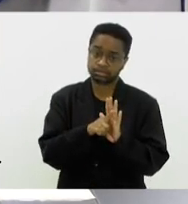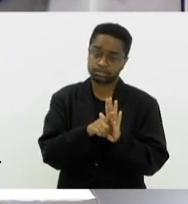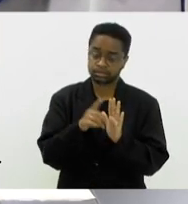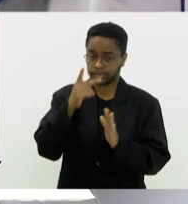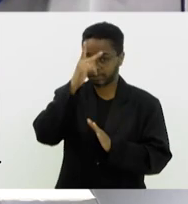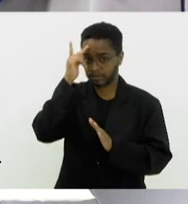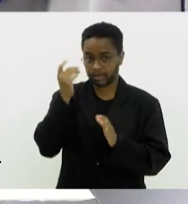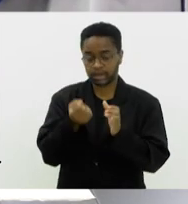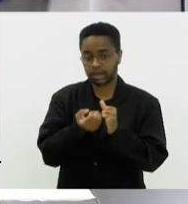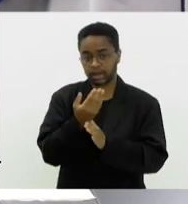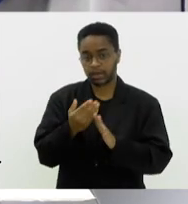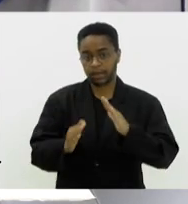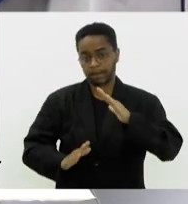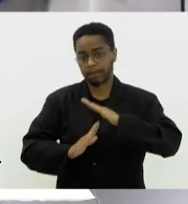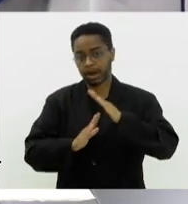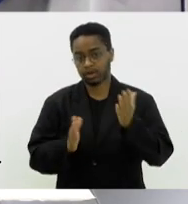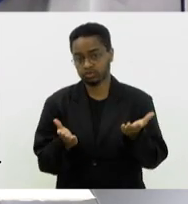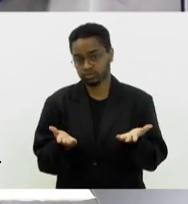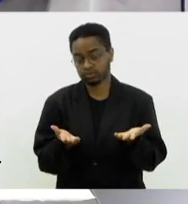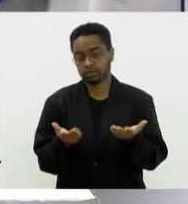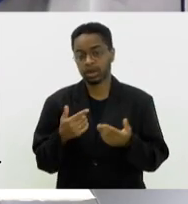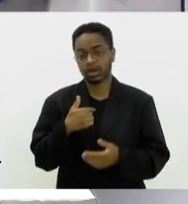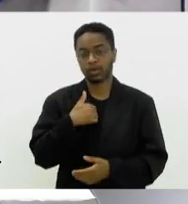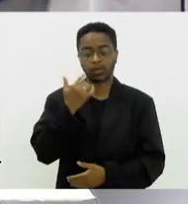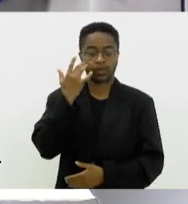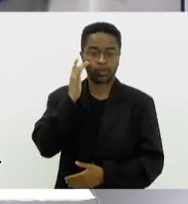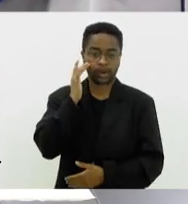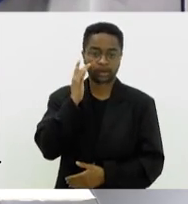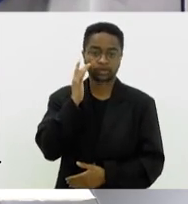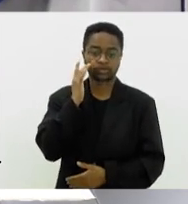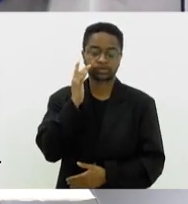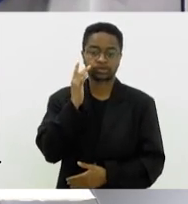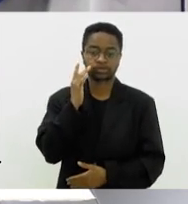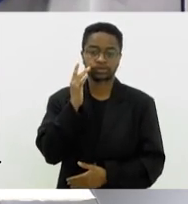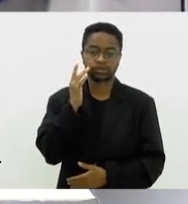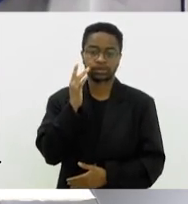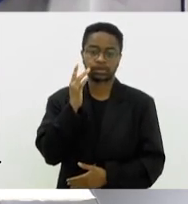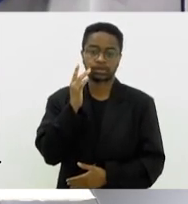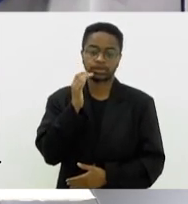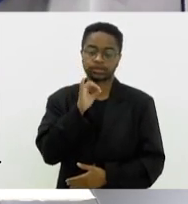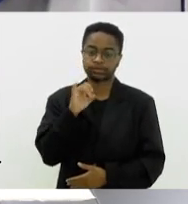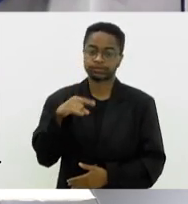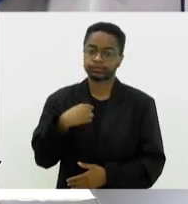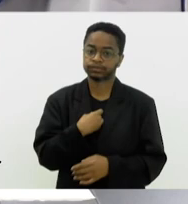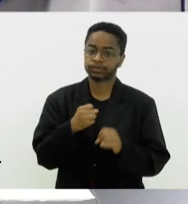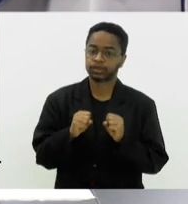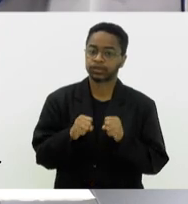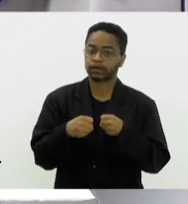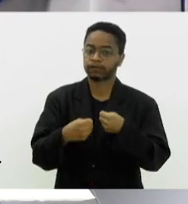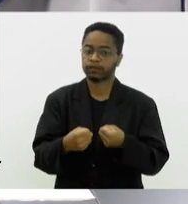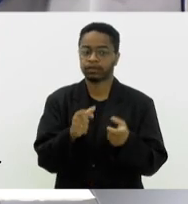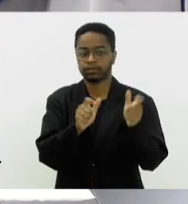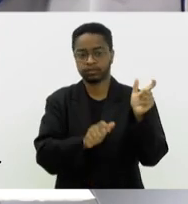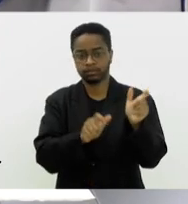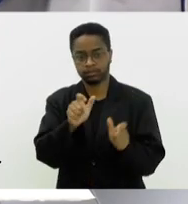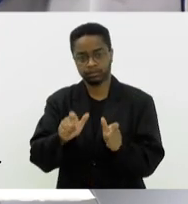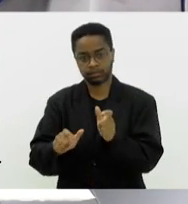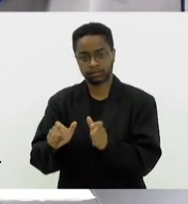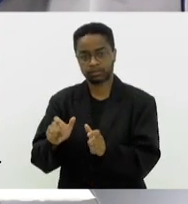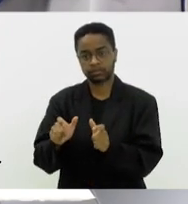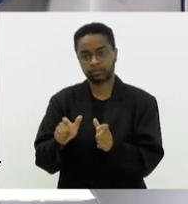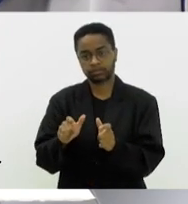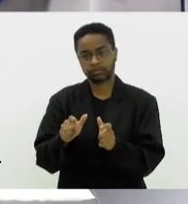impõe prazo. Então, considero que, nesses casos, em defesa, em salvaguarda do contribuinte, do consumidor,